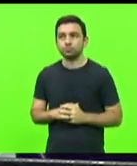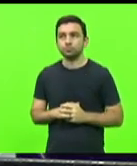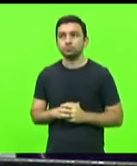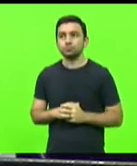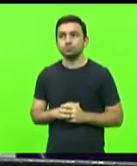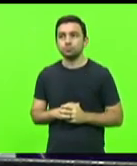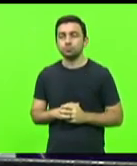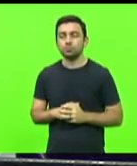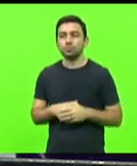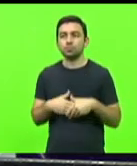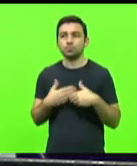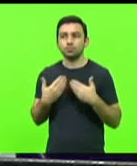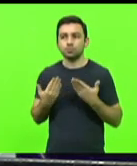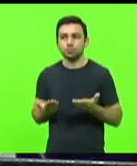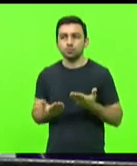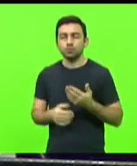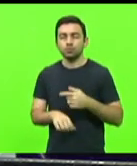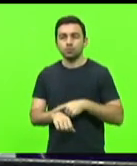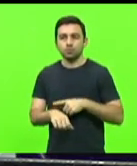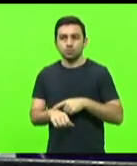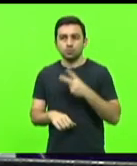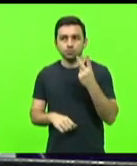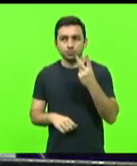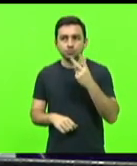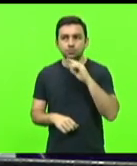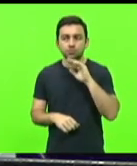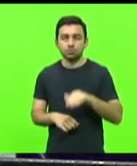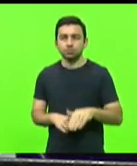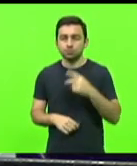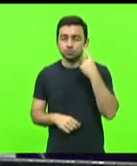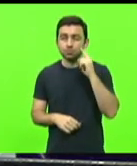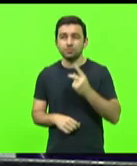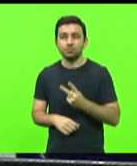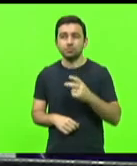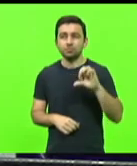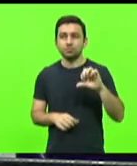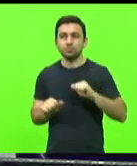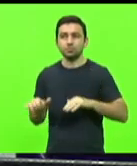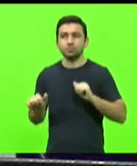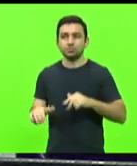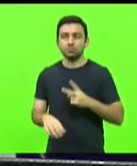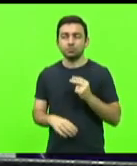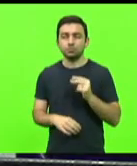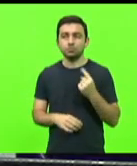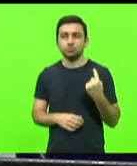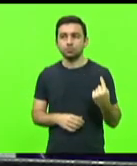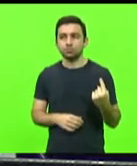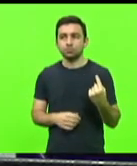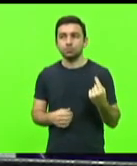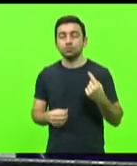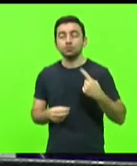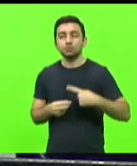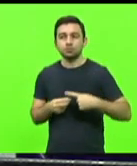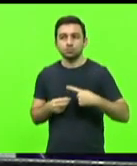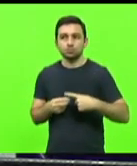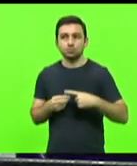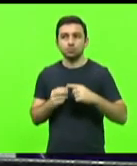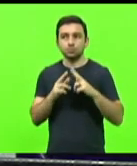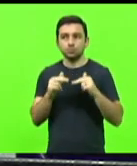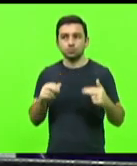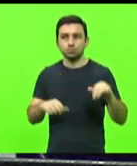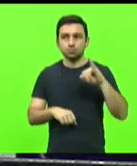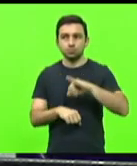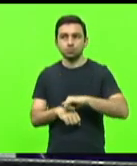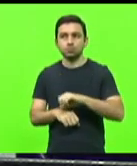Às 14 horas do dia 29 do mês de setembro de 2021, nesta cidade de Florianópolis, capital do